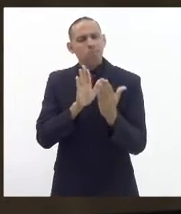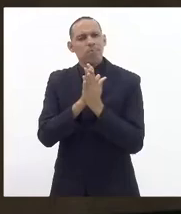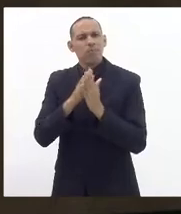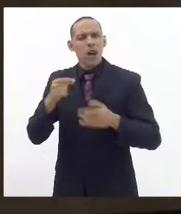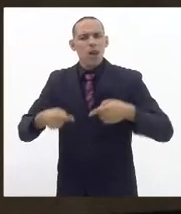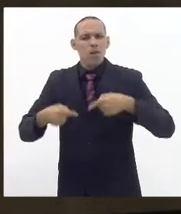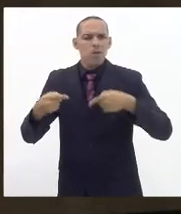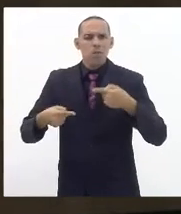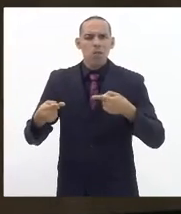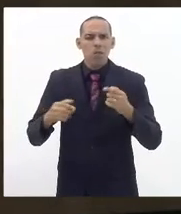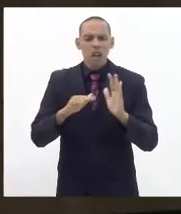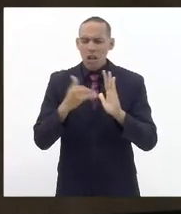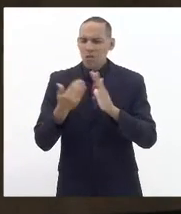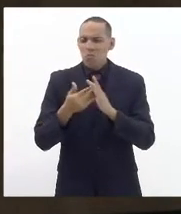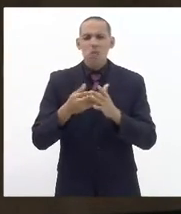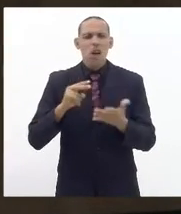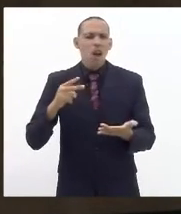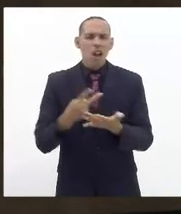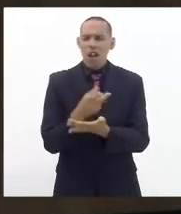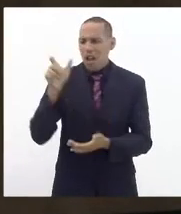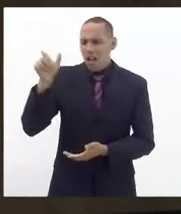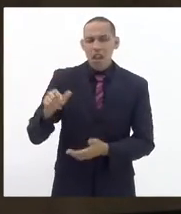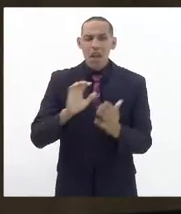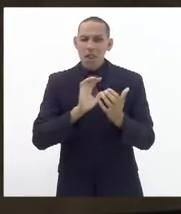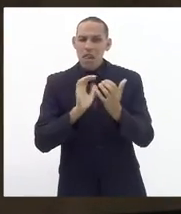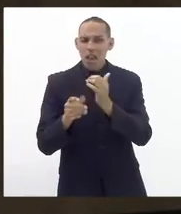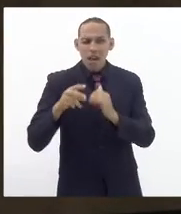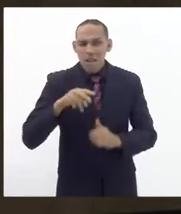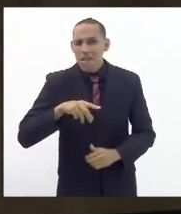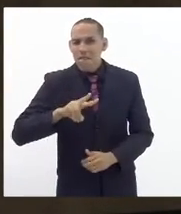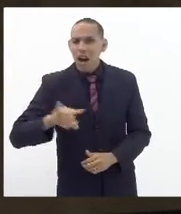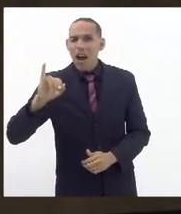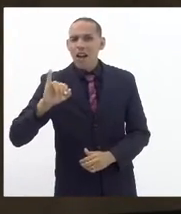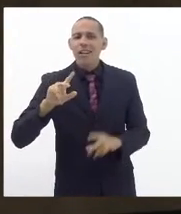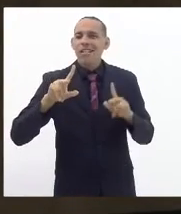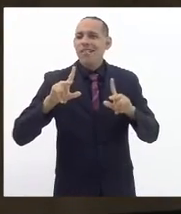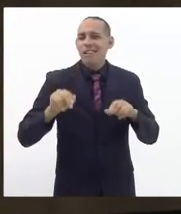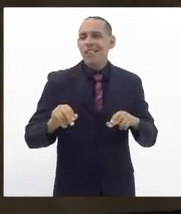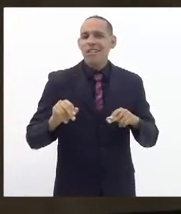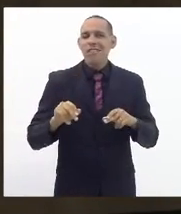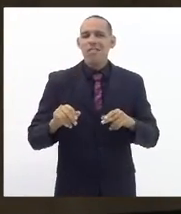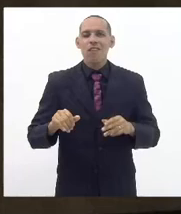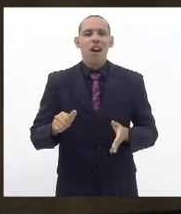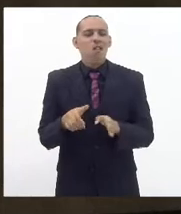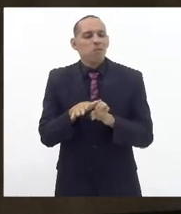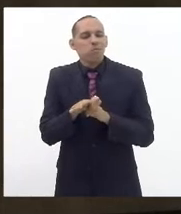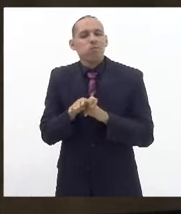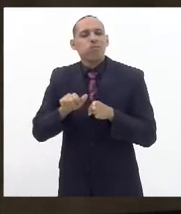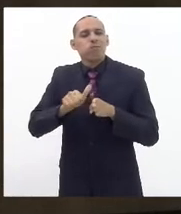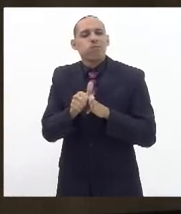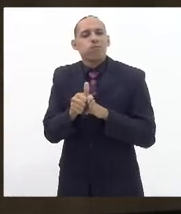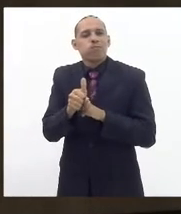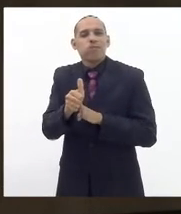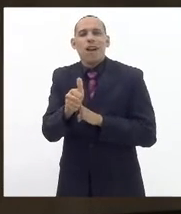com tudo o que acontece, ele ir para as redes sociais como se fosse o bastião da moralidade,